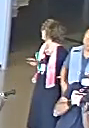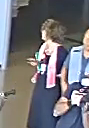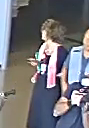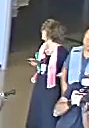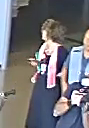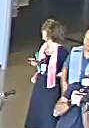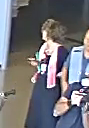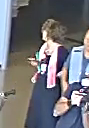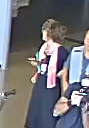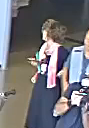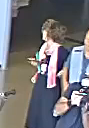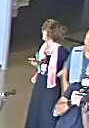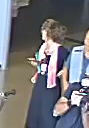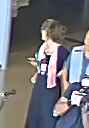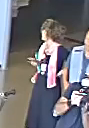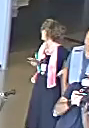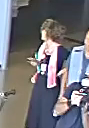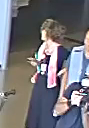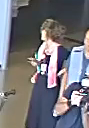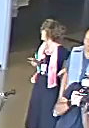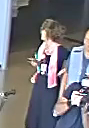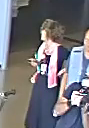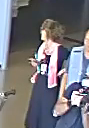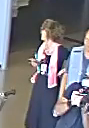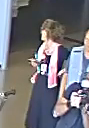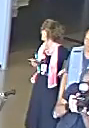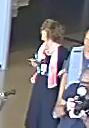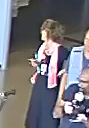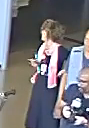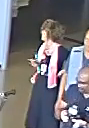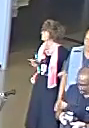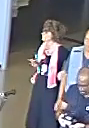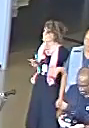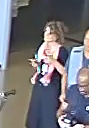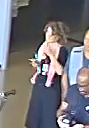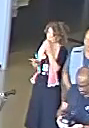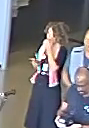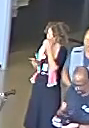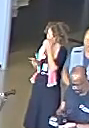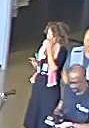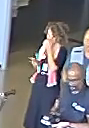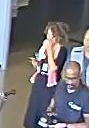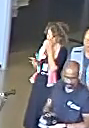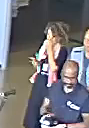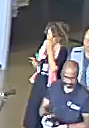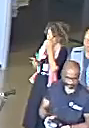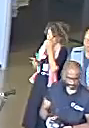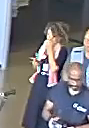visível assim eu que normalmente sou invisível bom um minuto deixa eu ver aqui